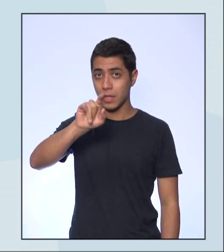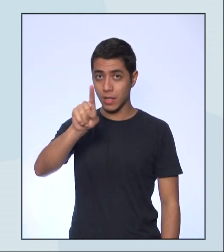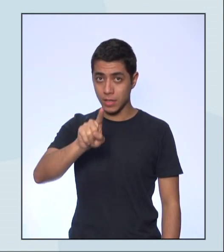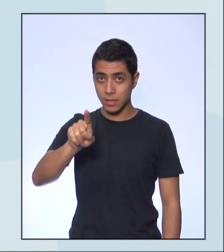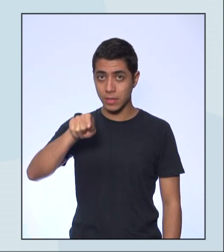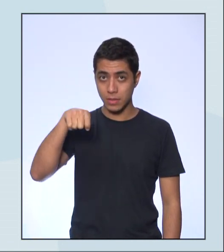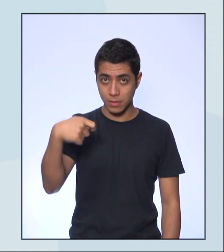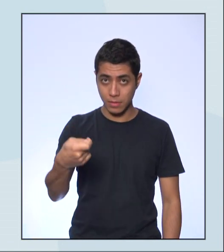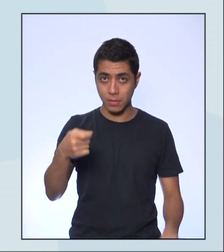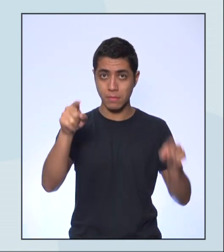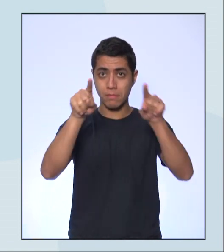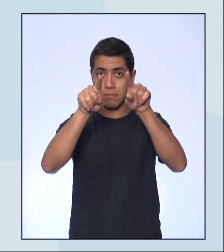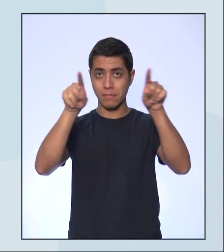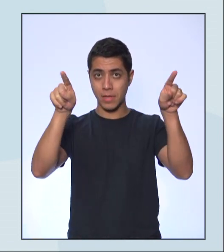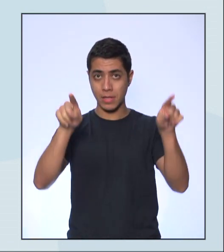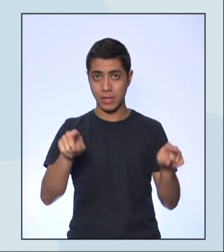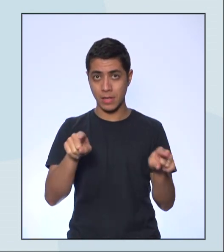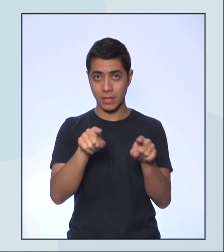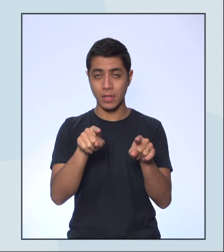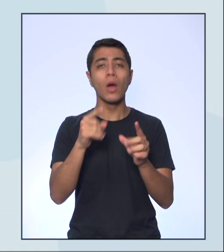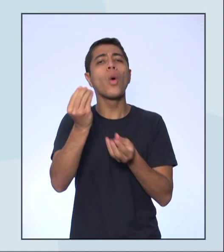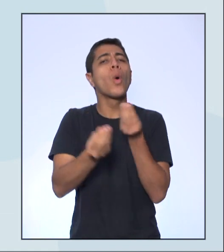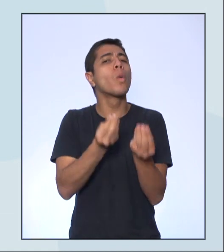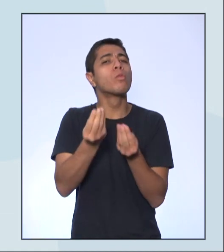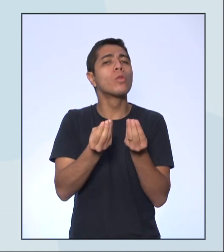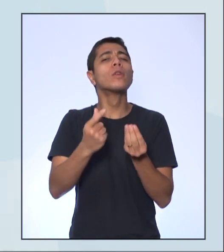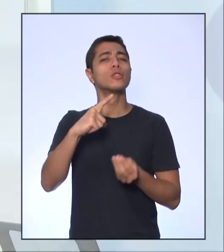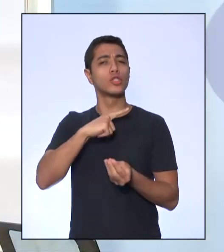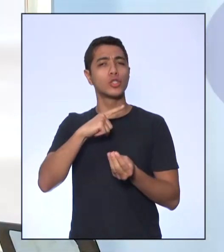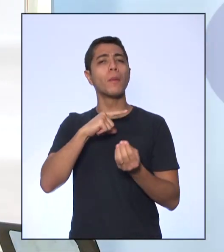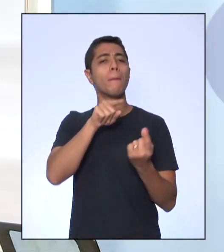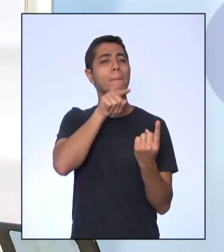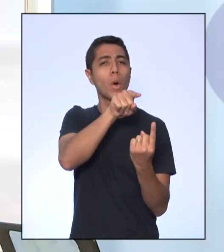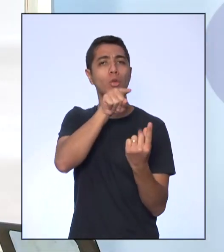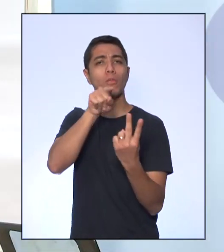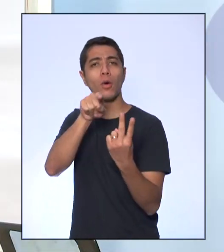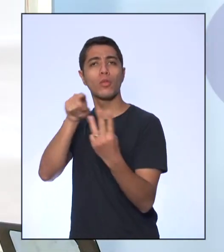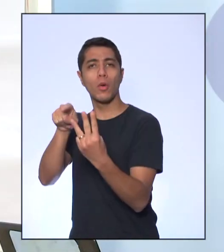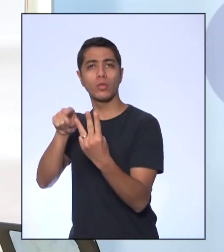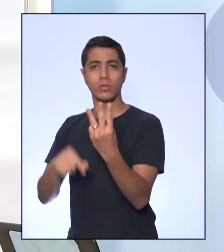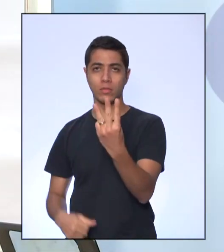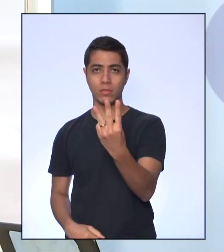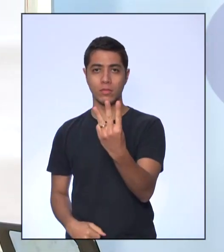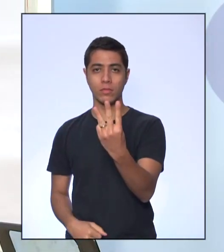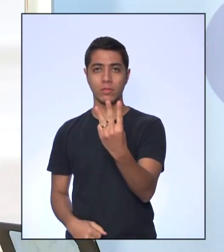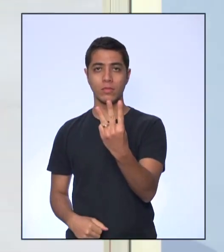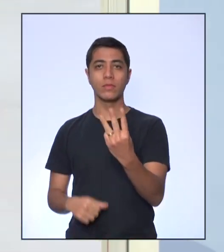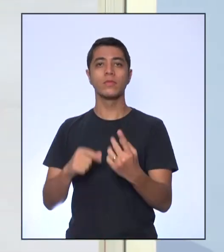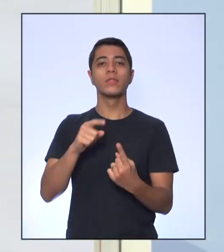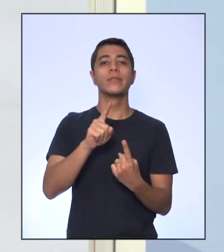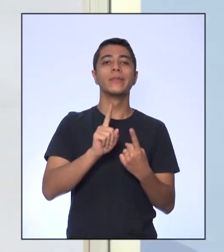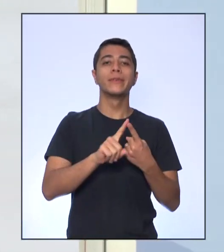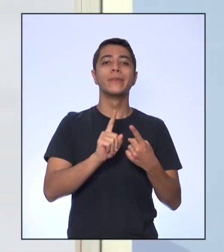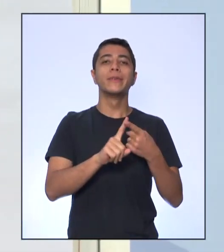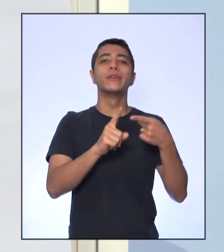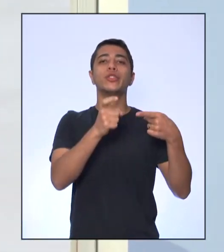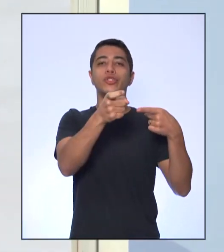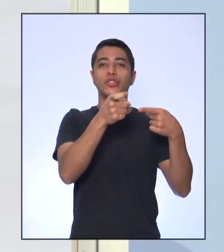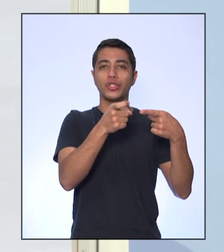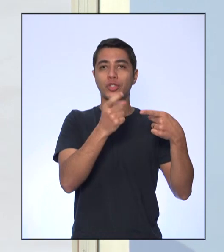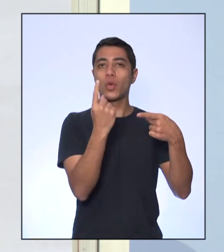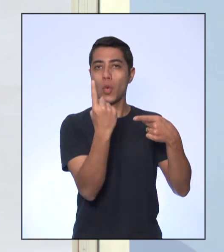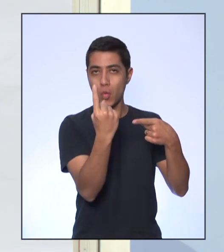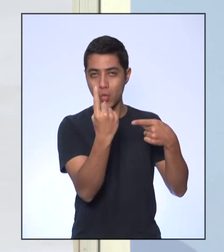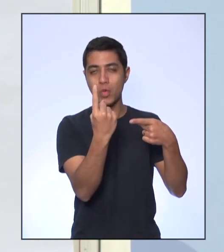peguei os 3 pontos e substituí. Então, eu tenho x1, y1, x2,